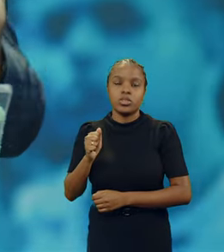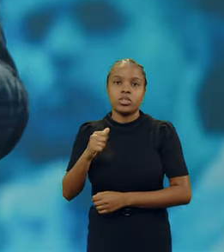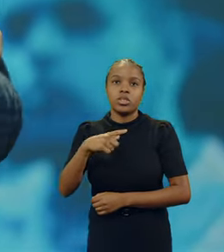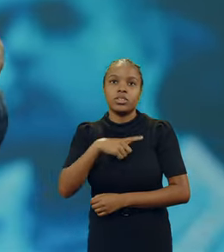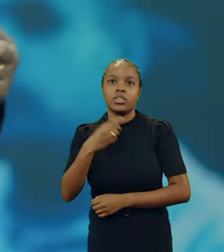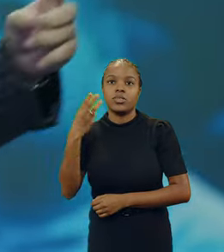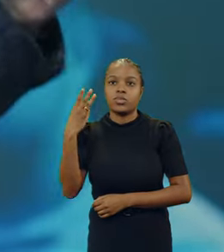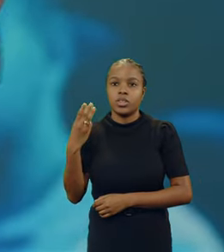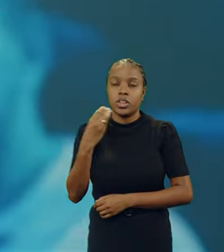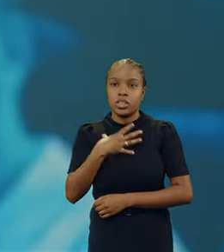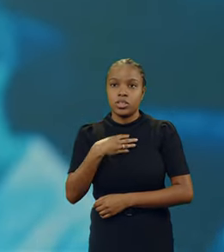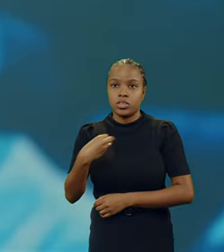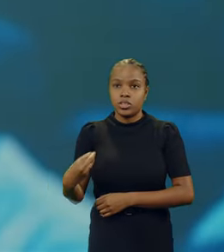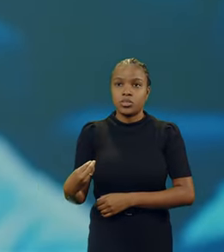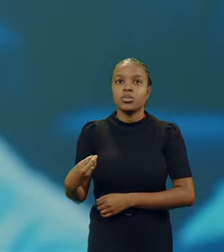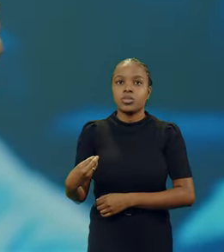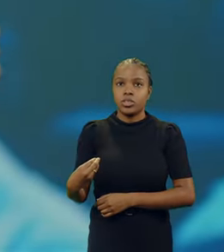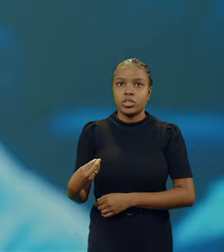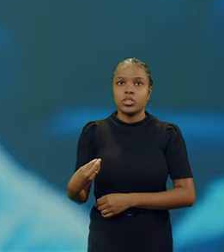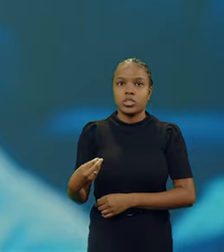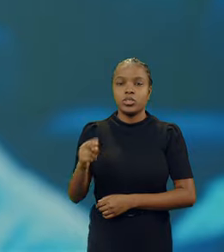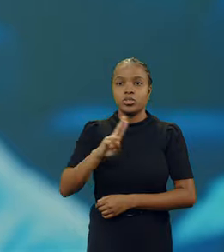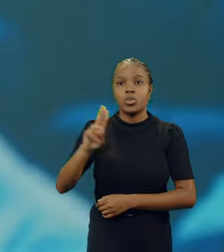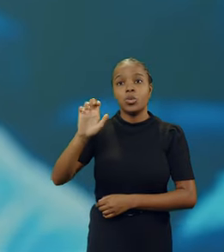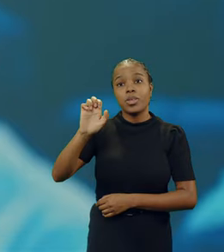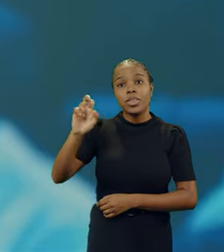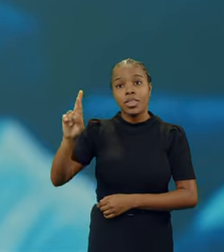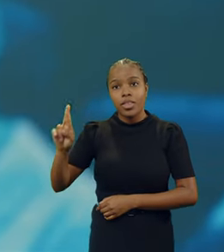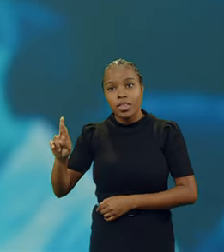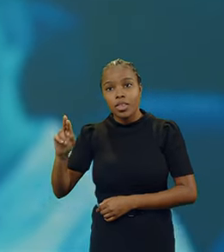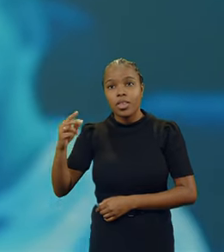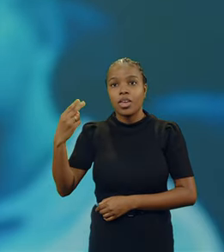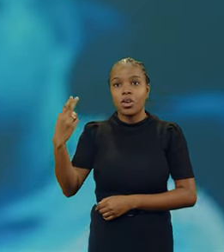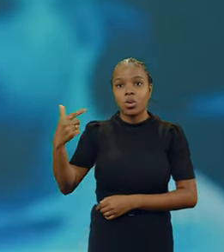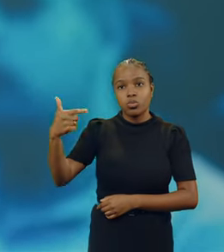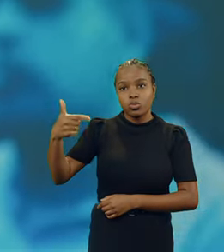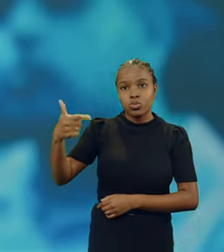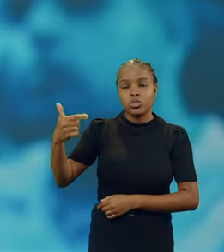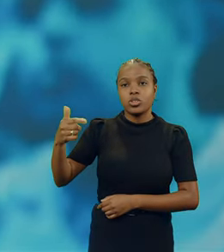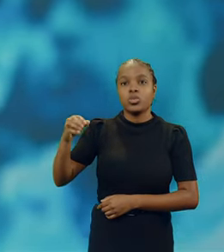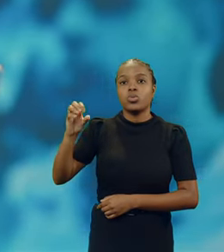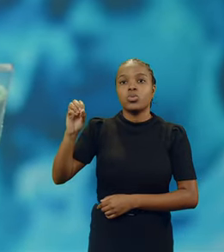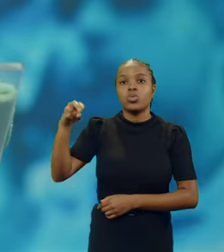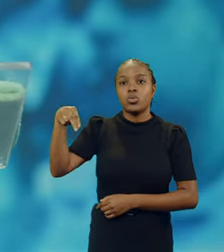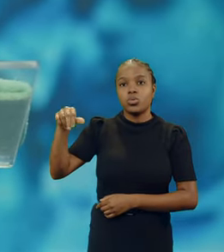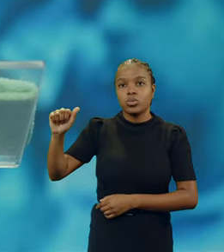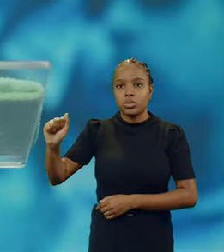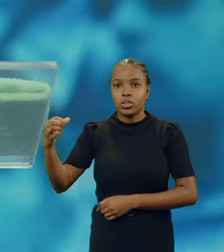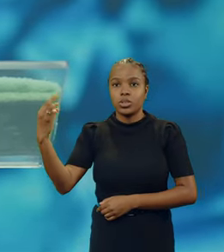chamava Er, o segundo se chamava Onã e o terceiro se chamava Selá.